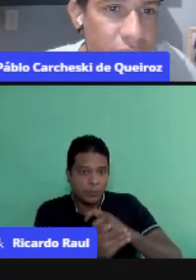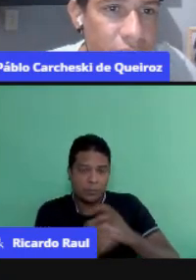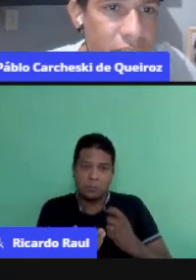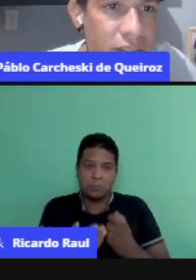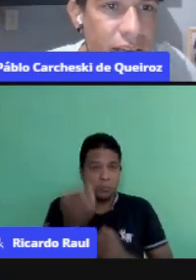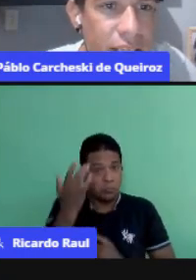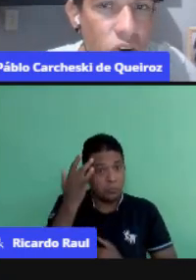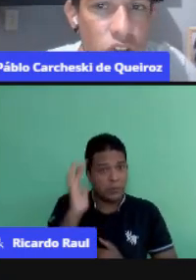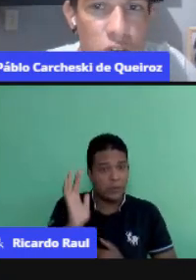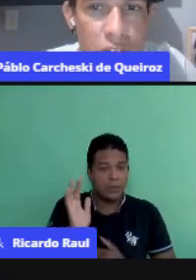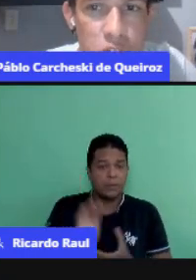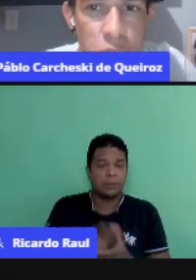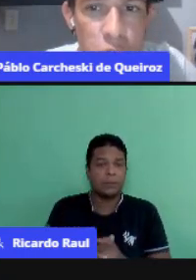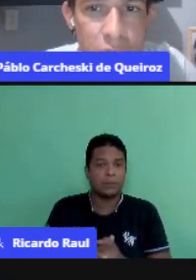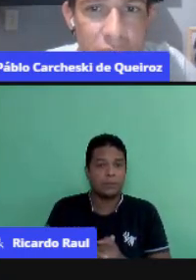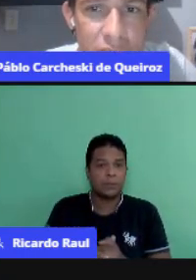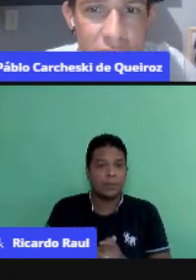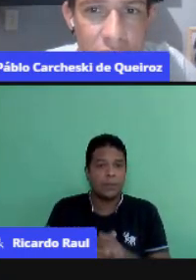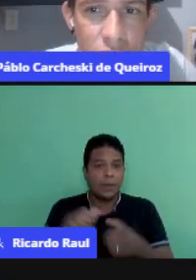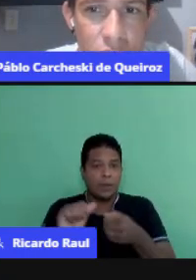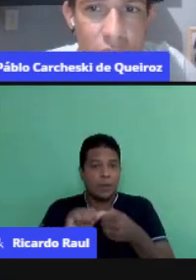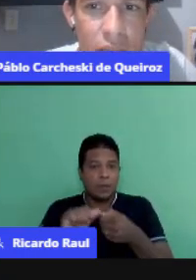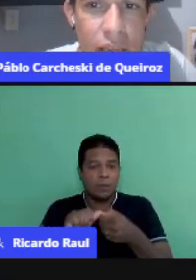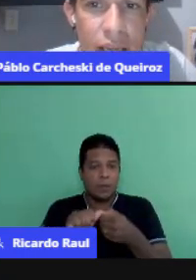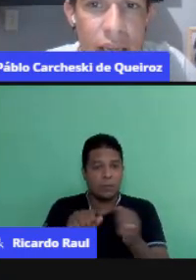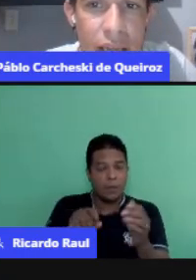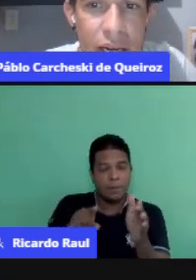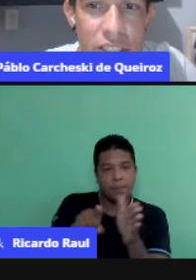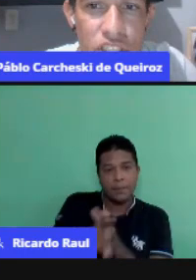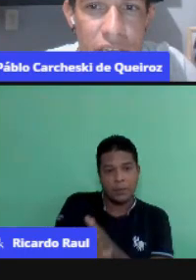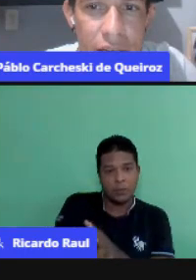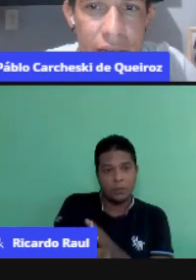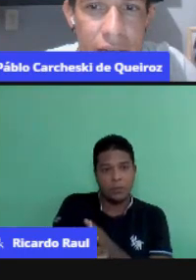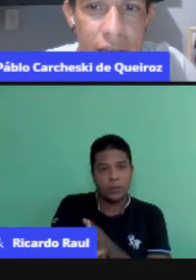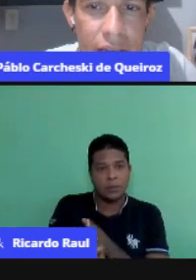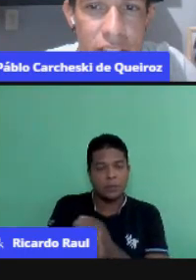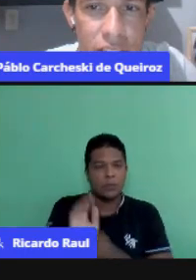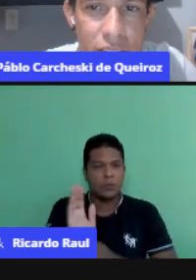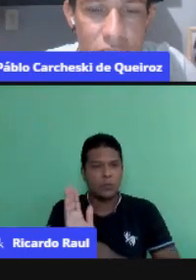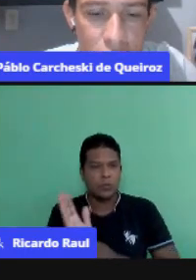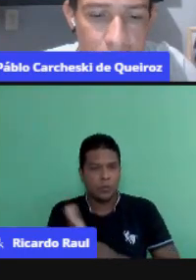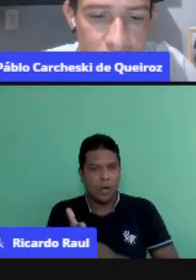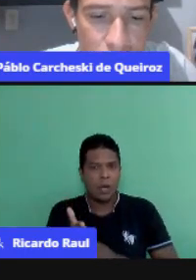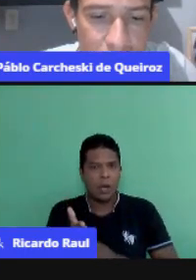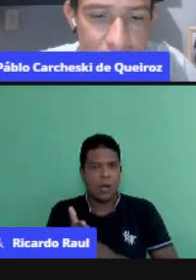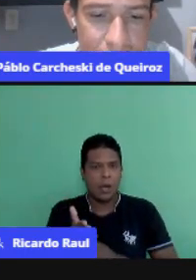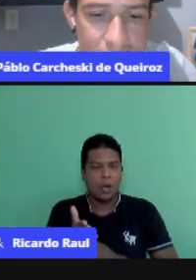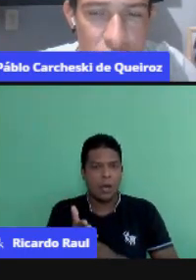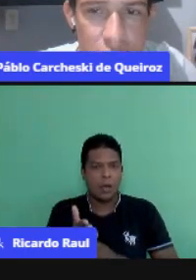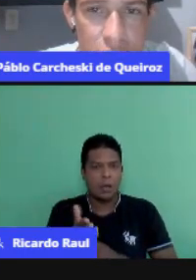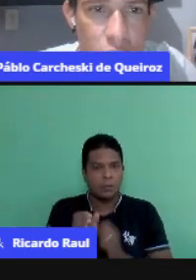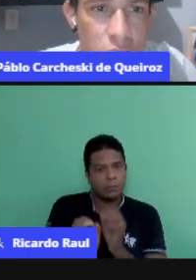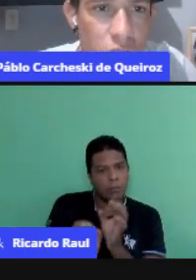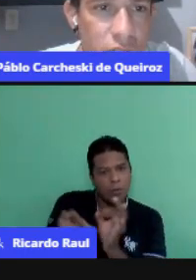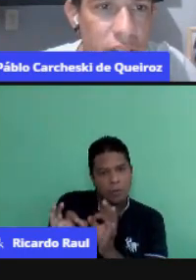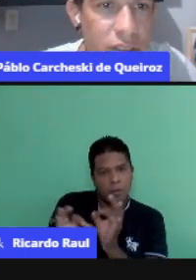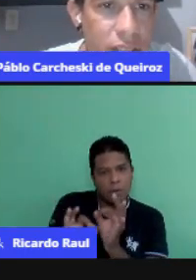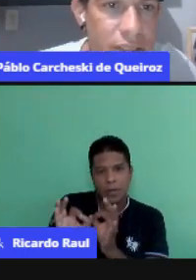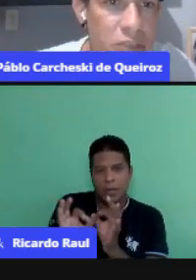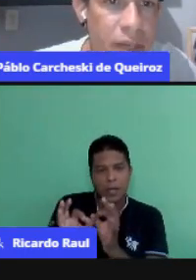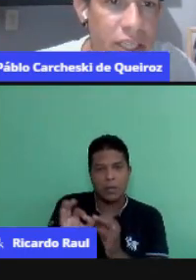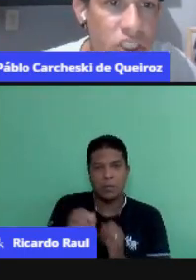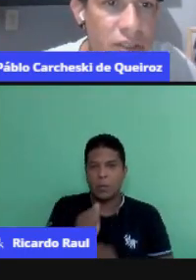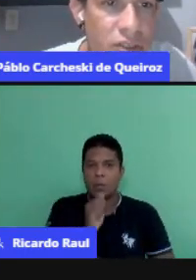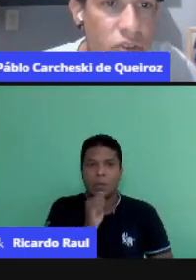pegadinha, né? Será que quando eu faço uma questão, ela já está totalmente organizada de que não